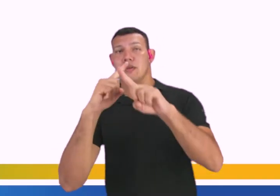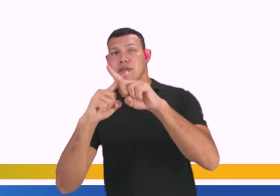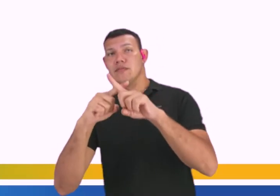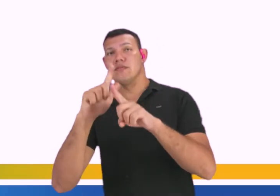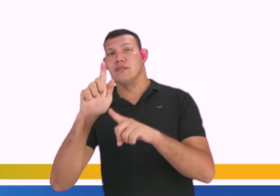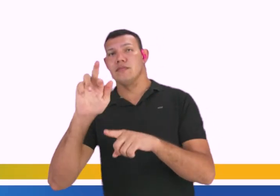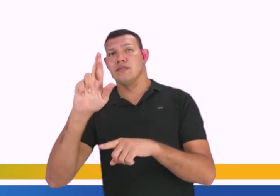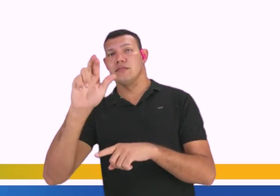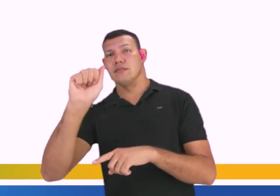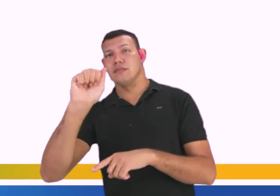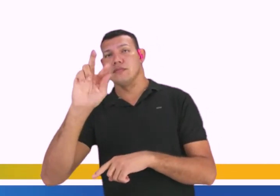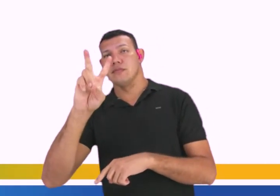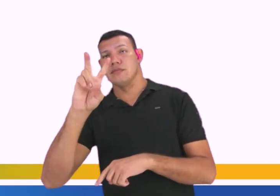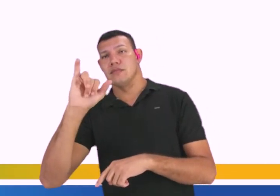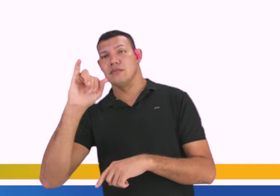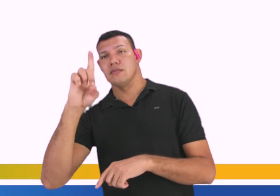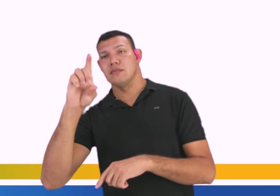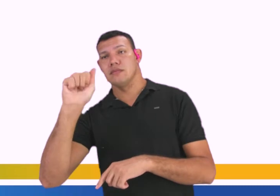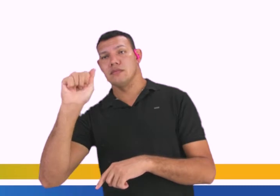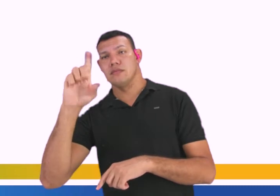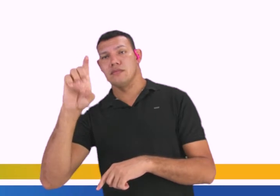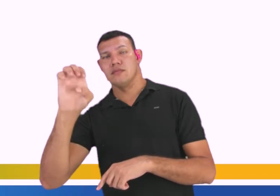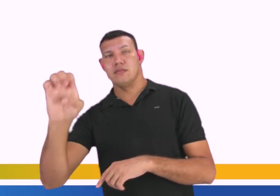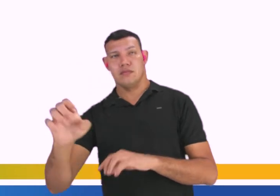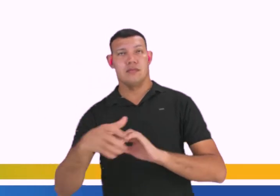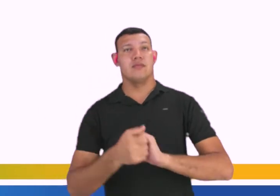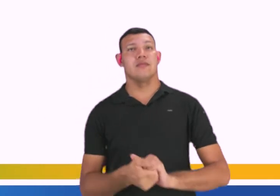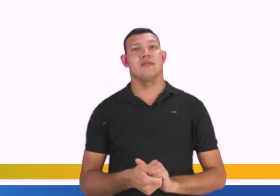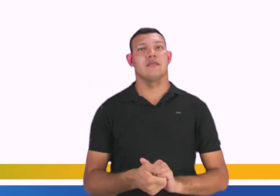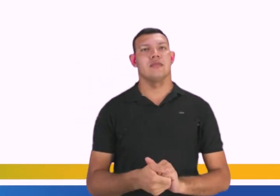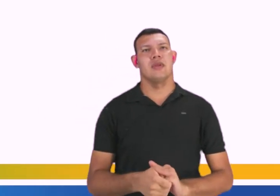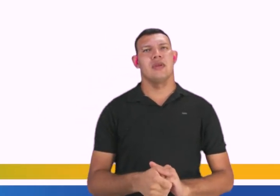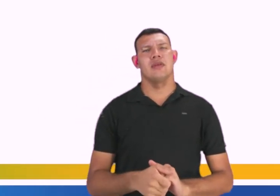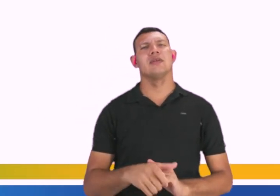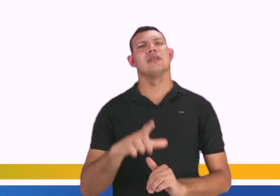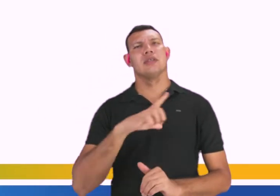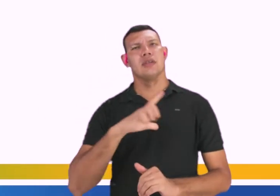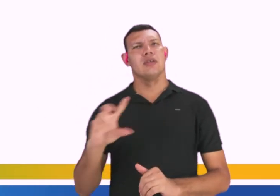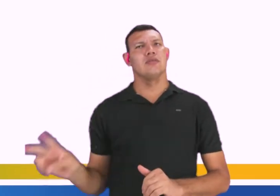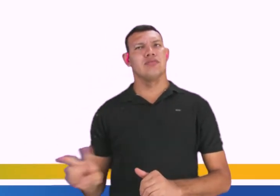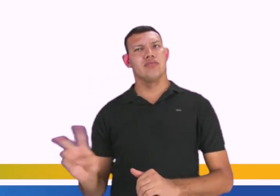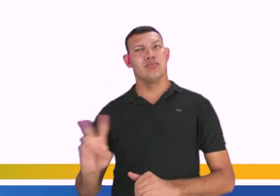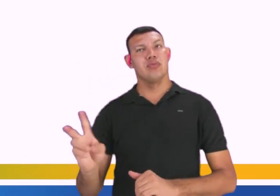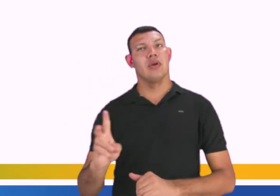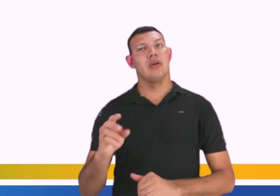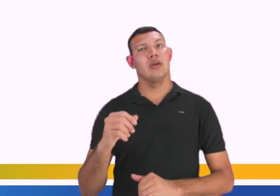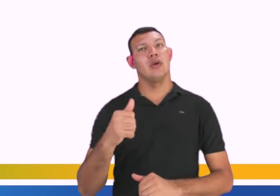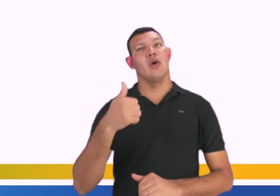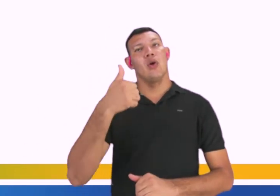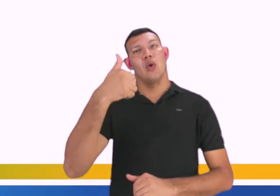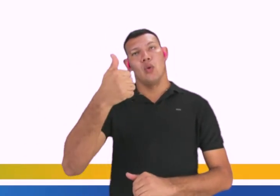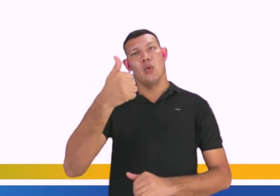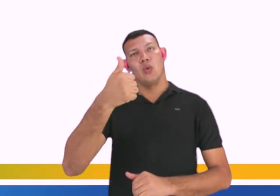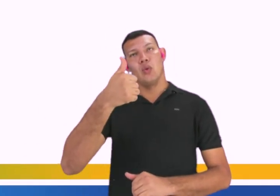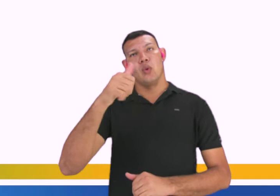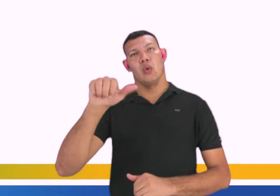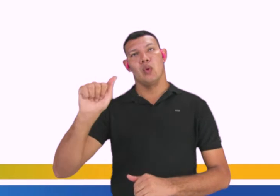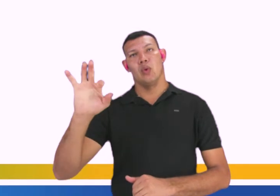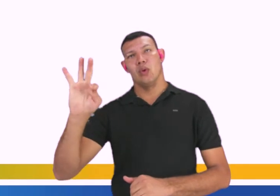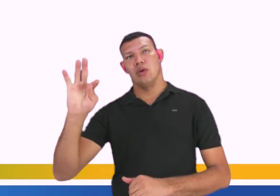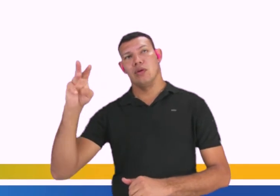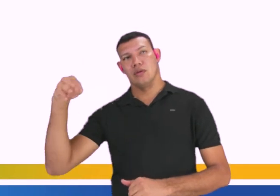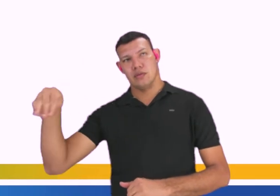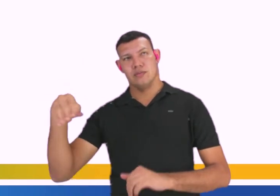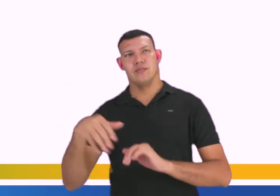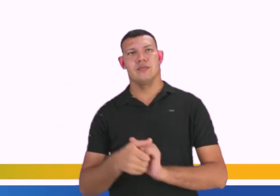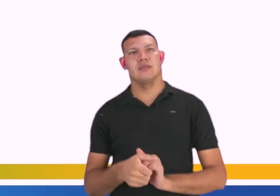atmosférica. Ela já tem um valor definido, é um valor que a gente pode chamar de 1 atm. E aí, você verifica que a pressão, ela tem várias unidades. Ela